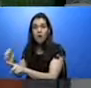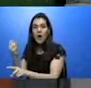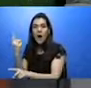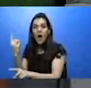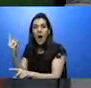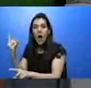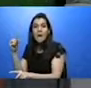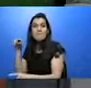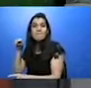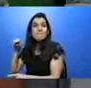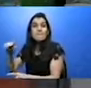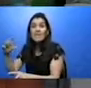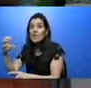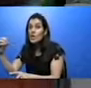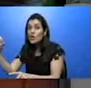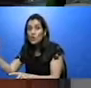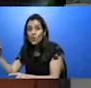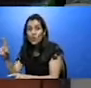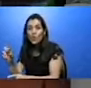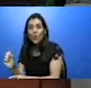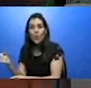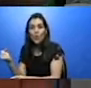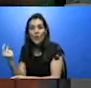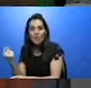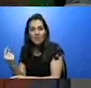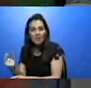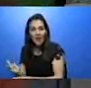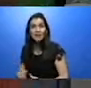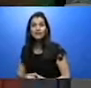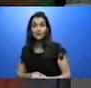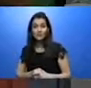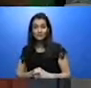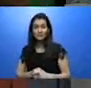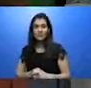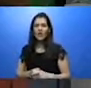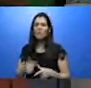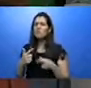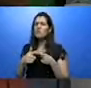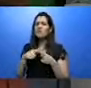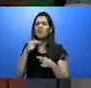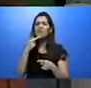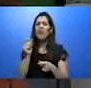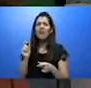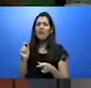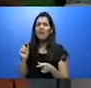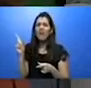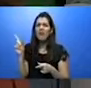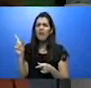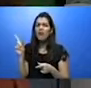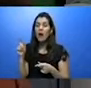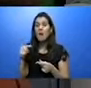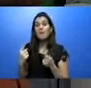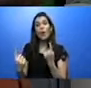unidades dessa. Professora, mas por que você está falando do material dourado? Só para nós fazermos agora